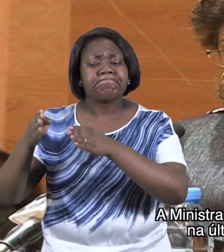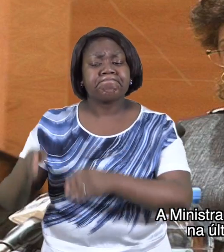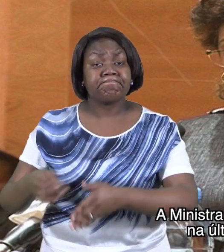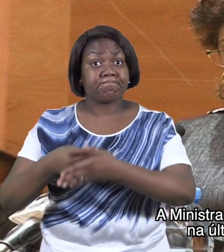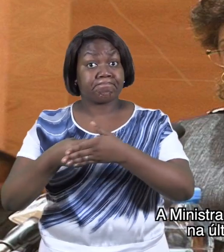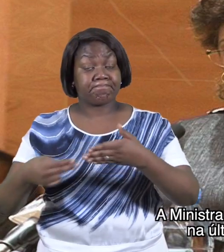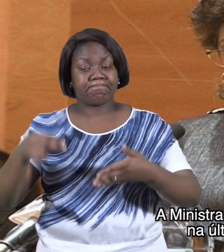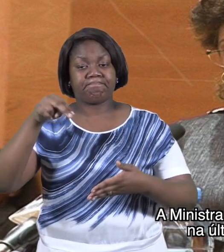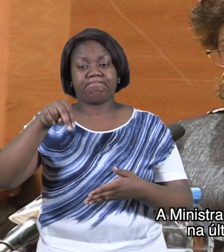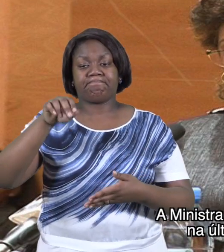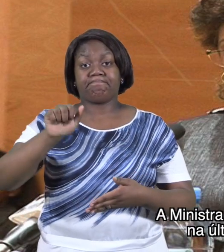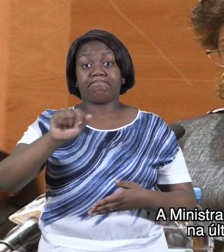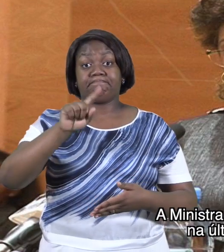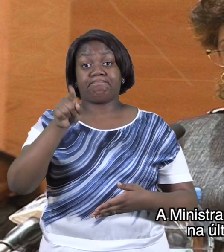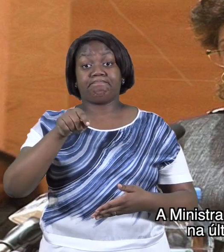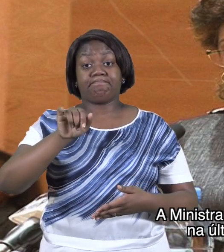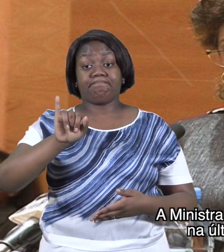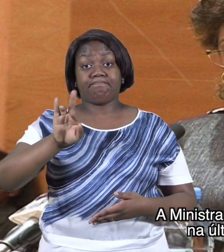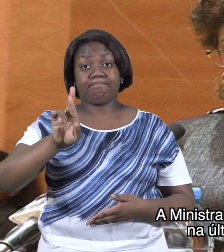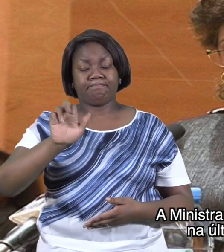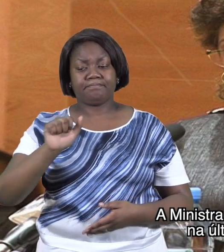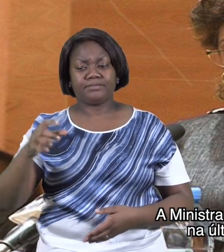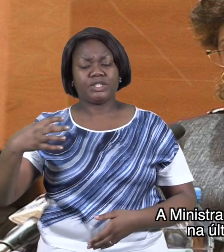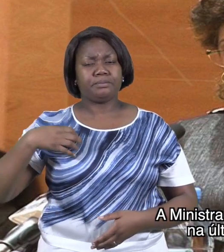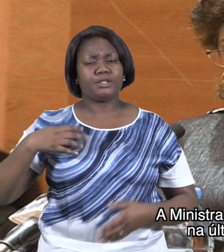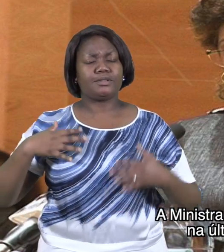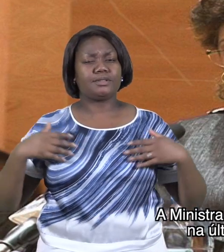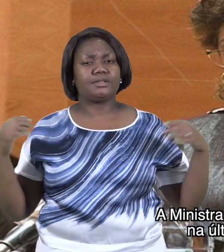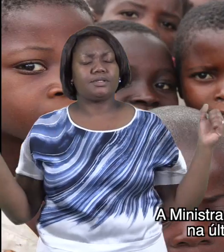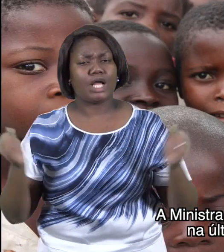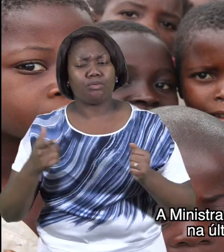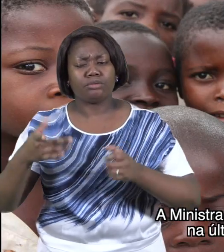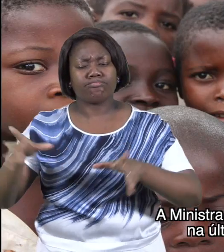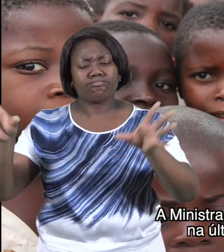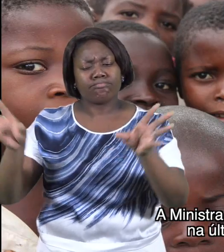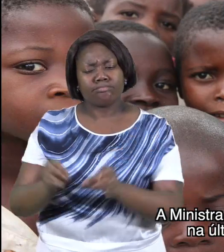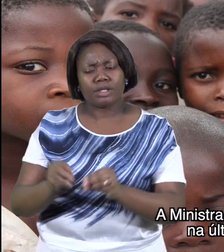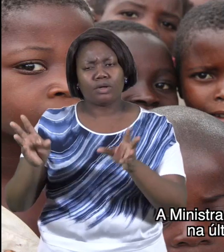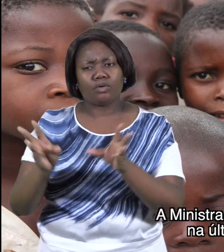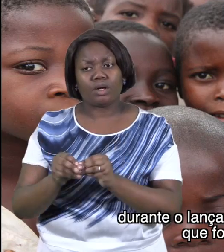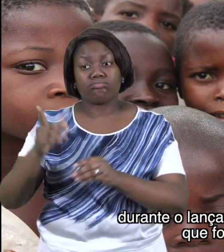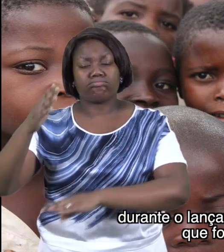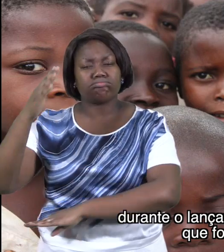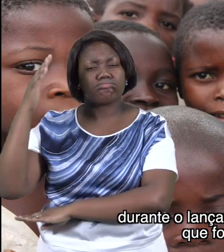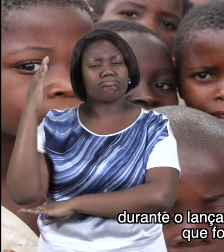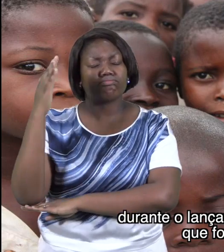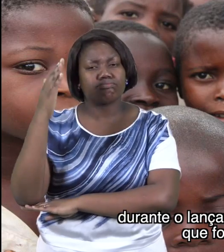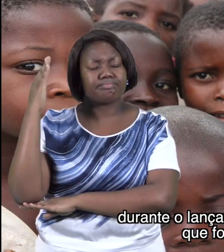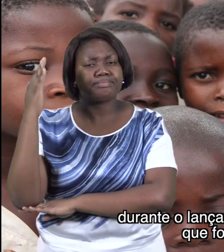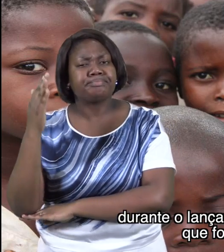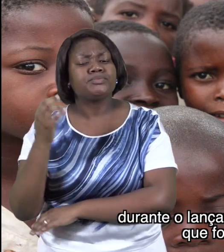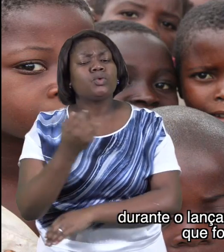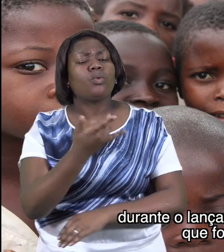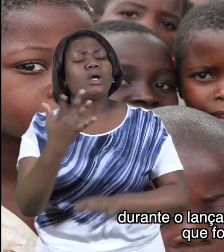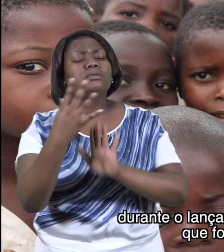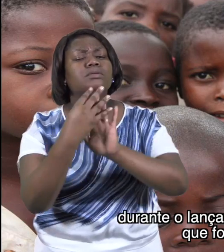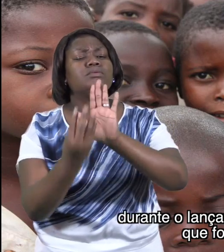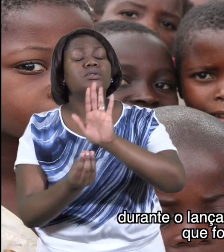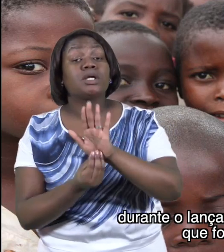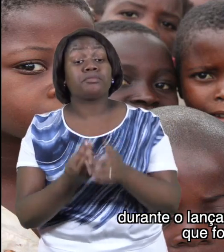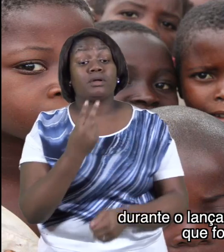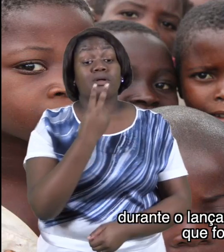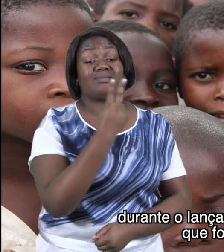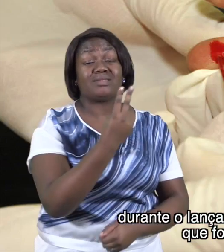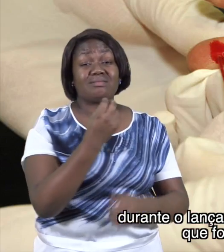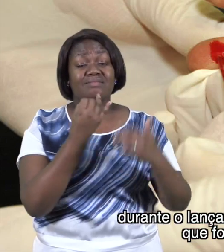A ministra da Saúde, Nazir Abdullah, disse na última terça-feira em Maputo, durante o lançamento do relatório